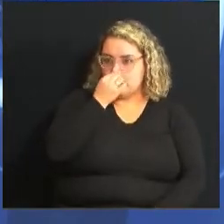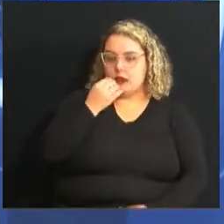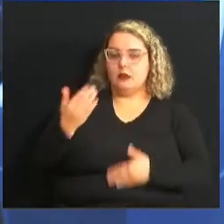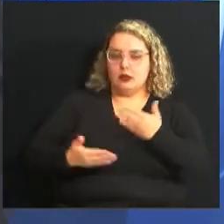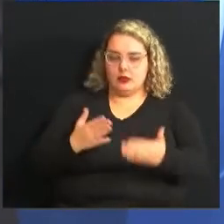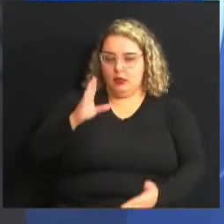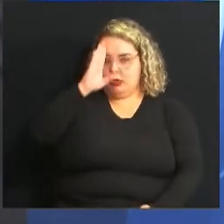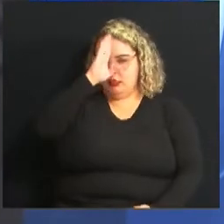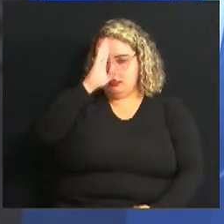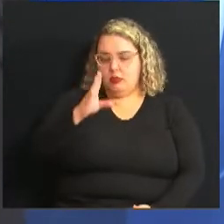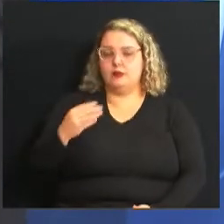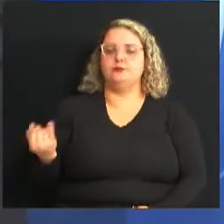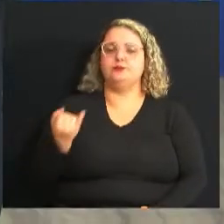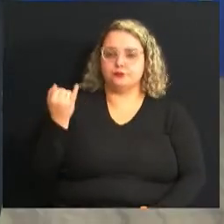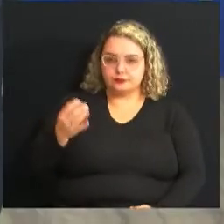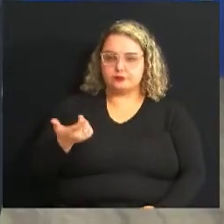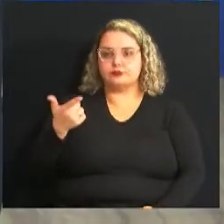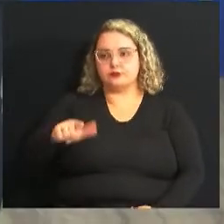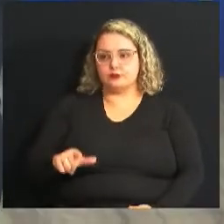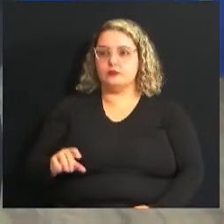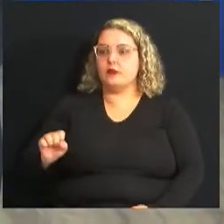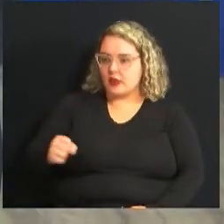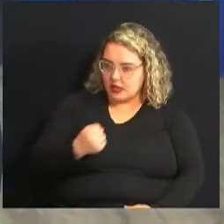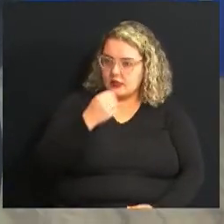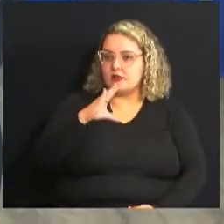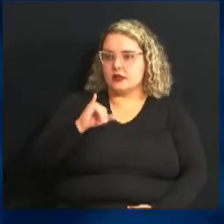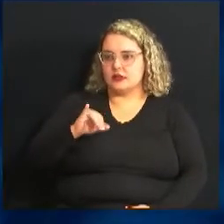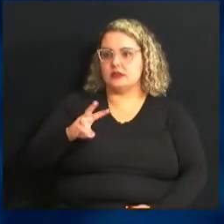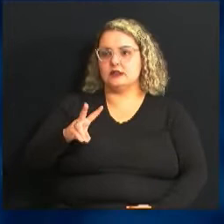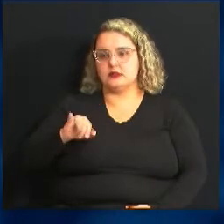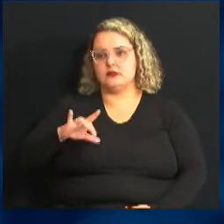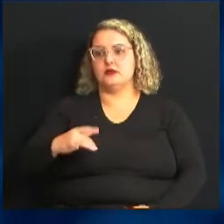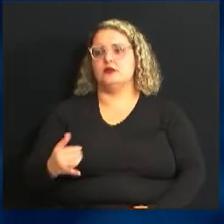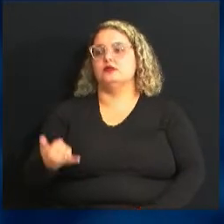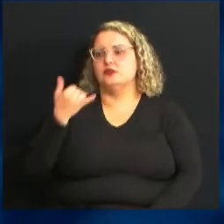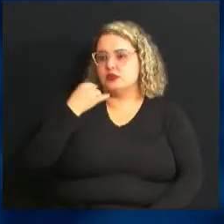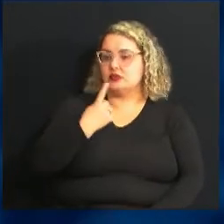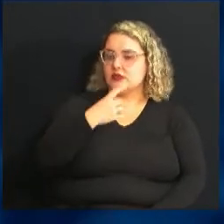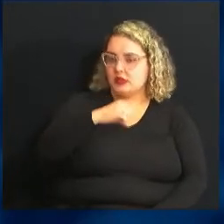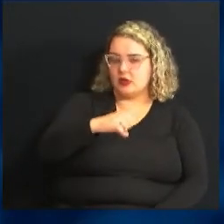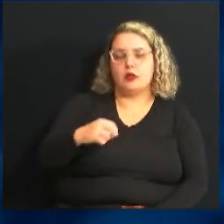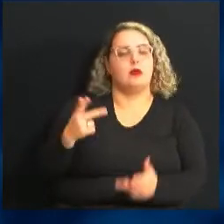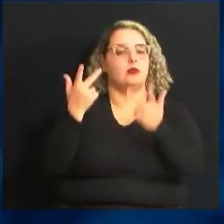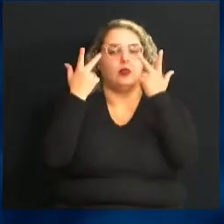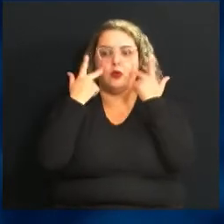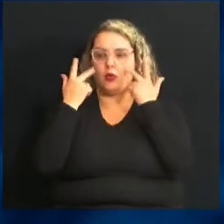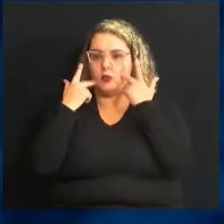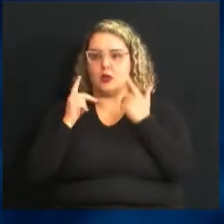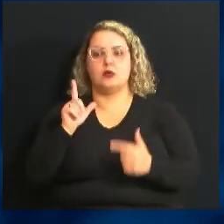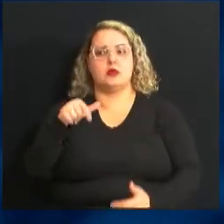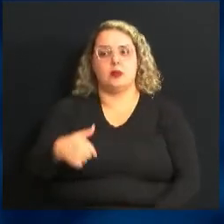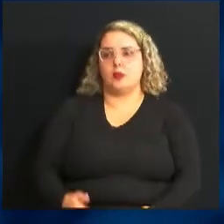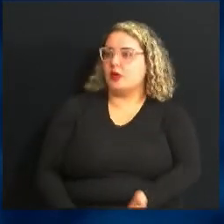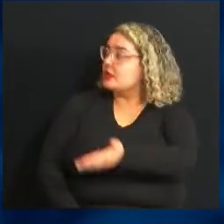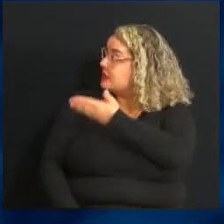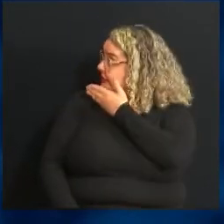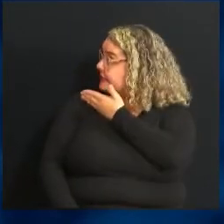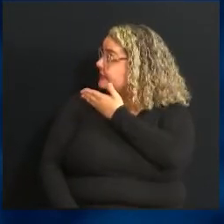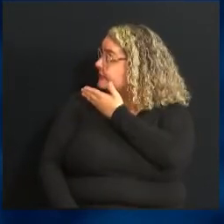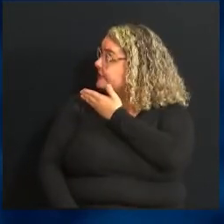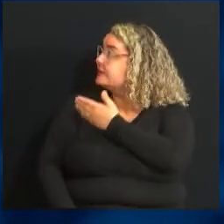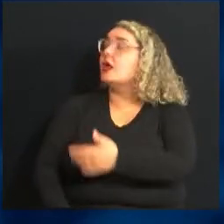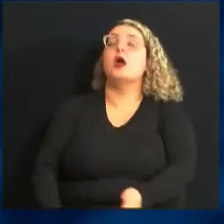lá na tela. Olha, Defesa Civil, Disque 199 funciona normalmente. Depois nós temos a Guarda Municipal,